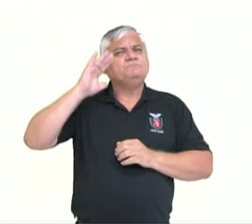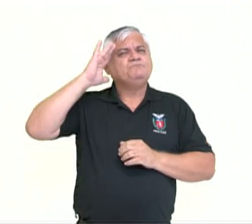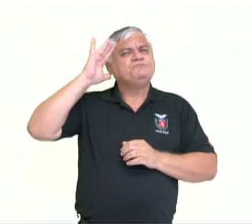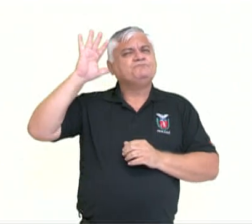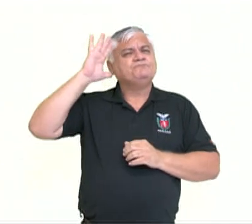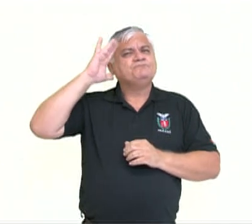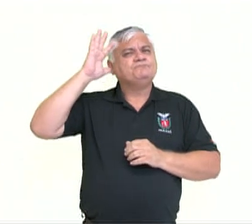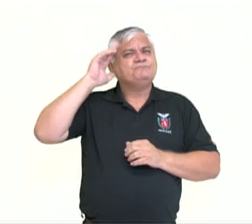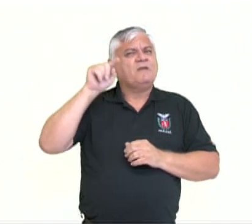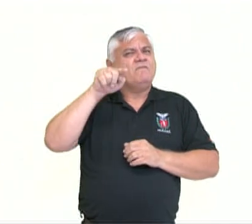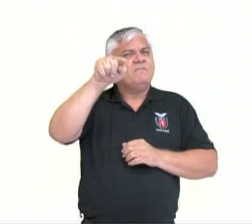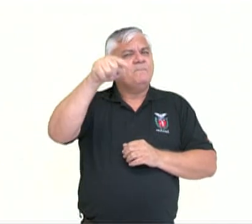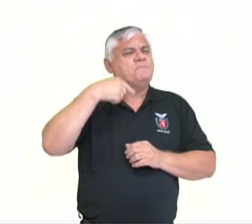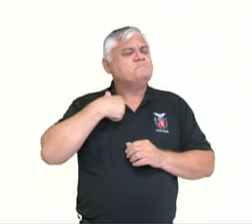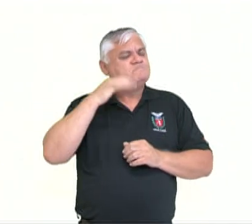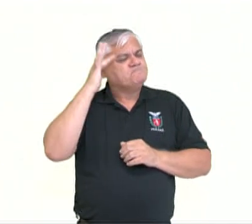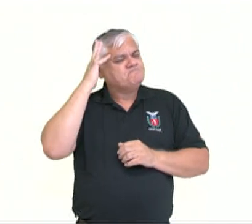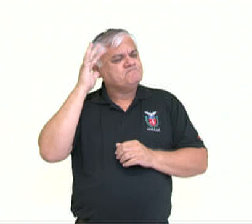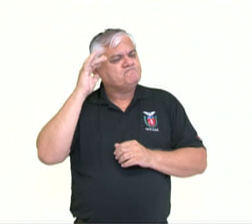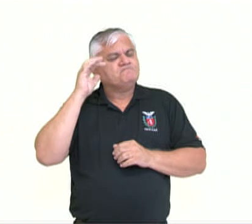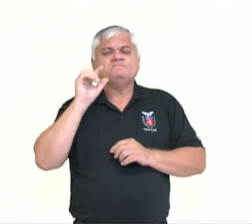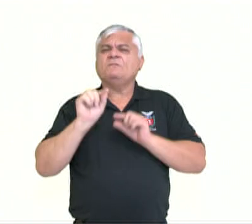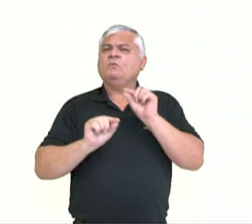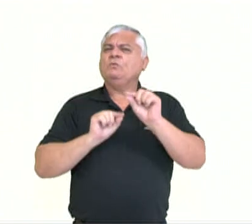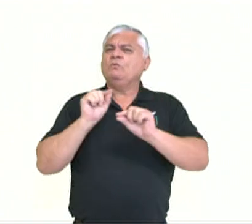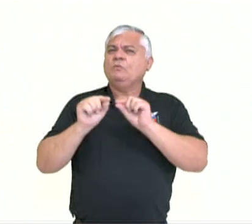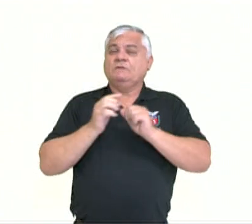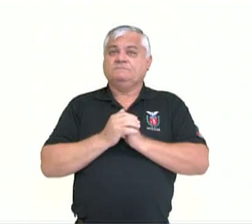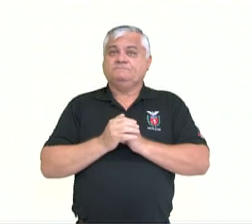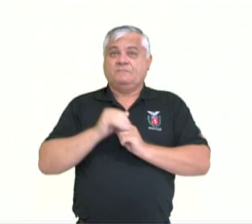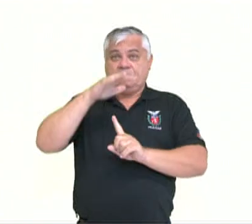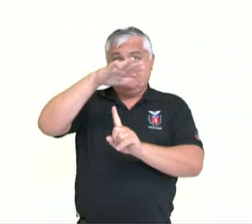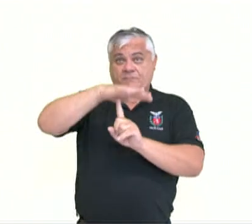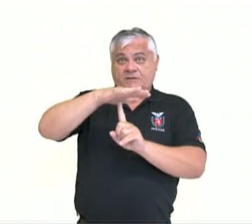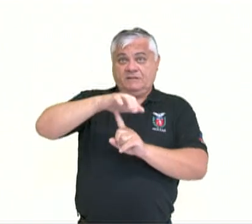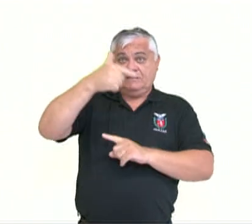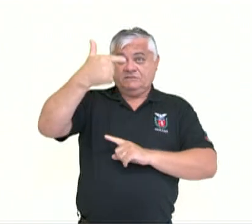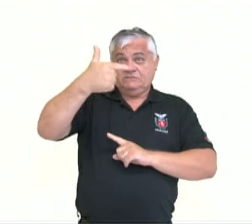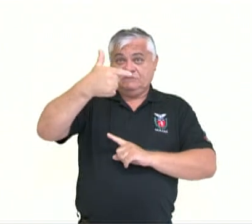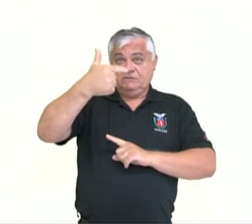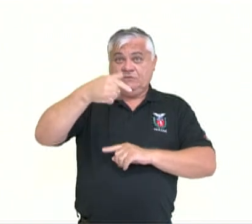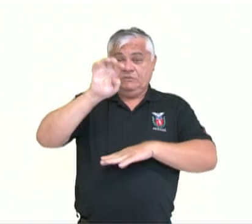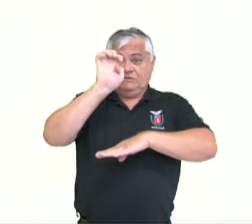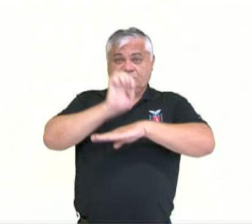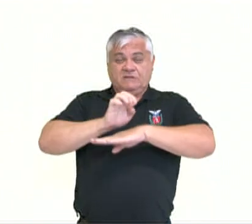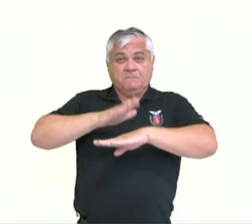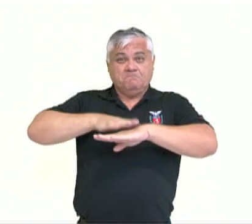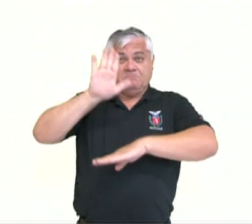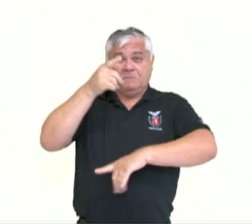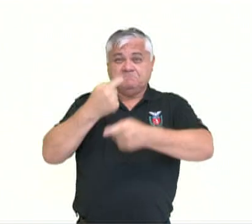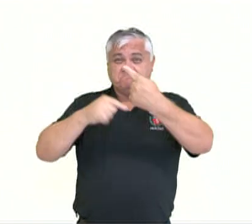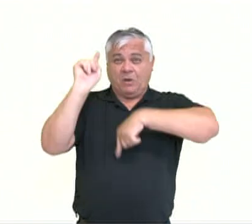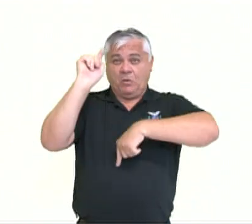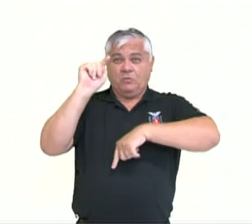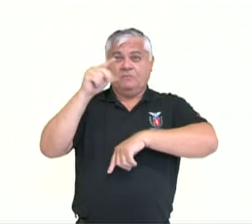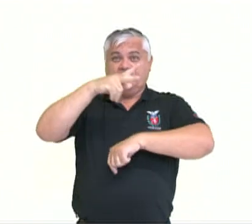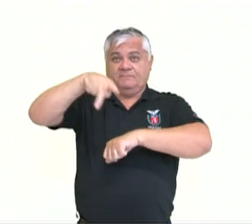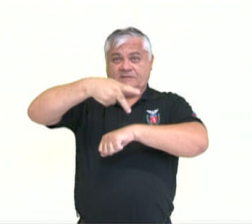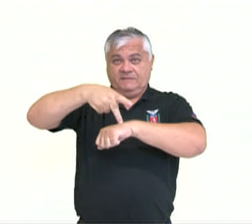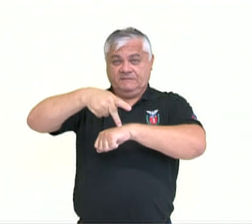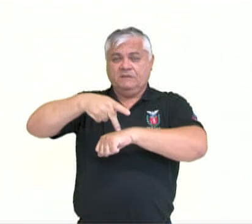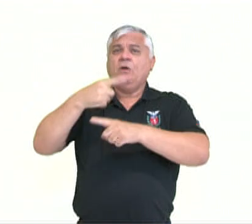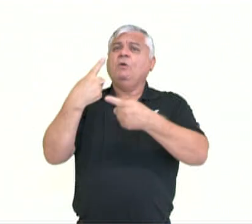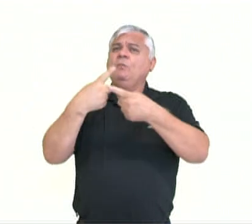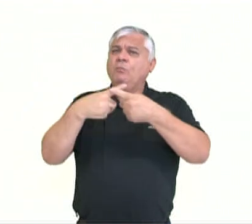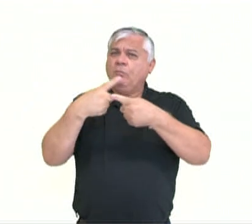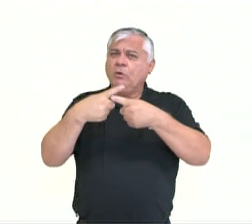quero que vocês pensem nessa questãozinha. O Paraná é o segundo estado mais inovador do país. Essa posição se deve